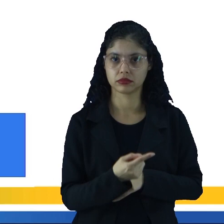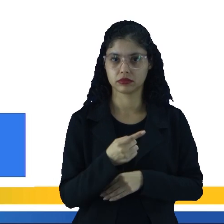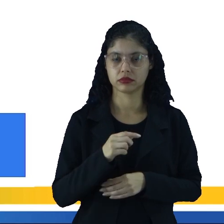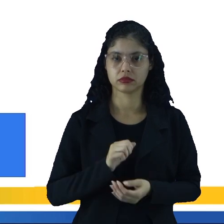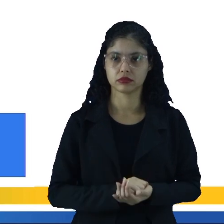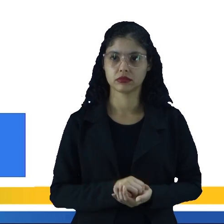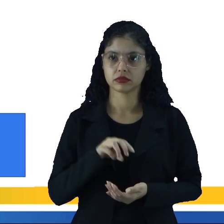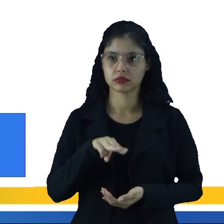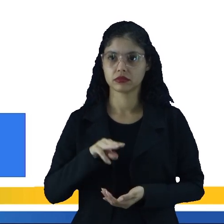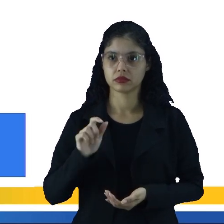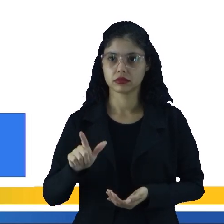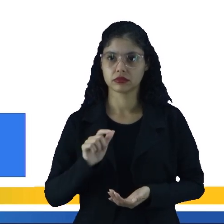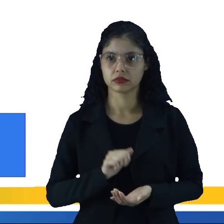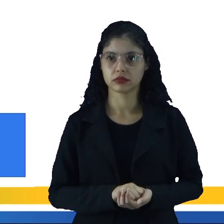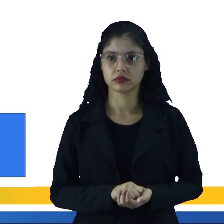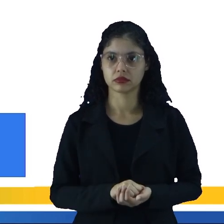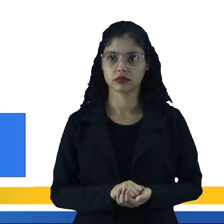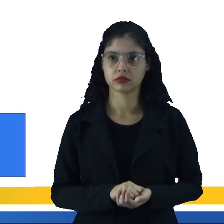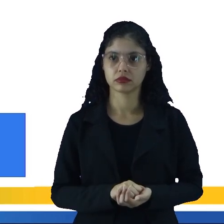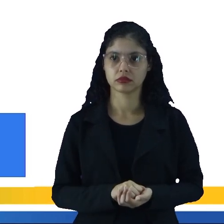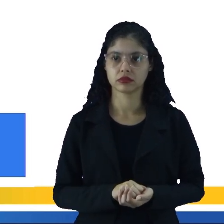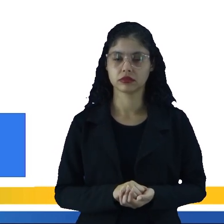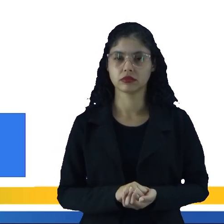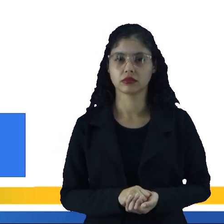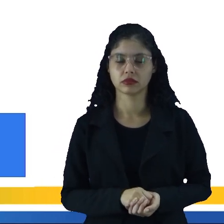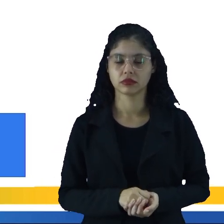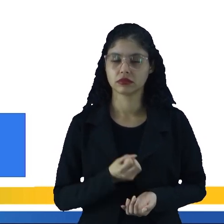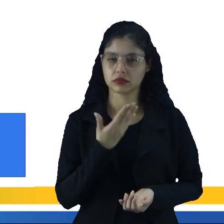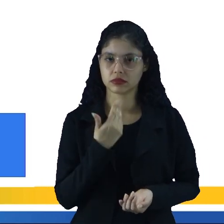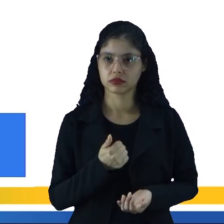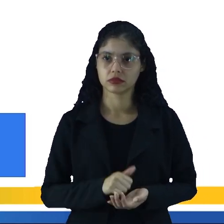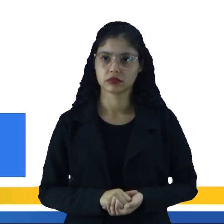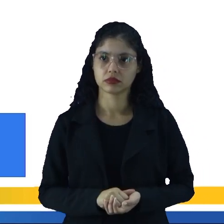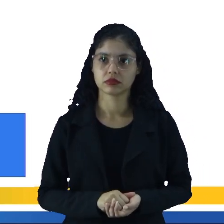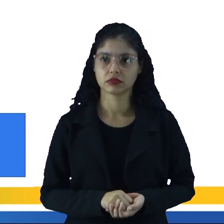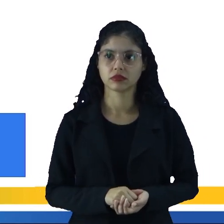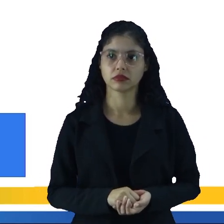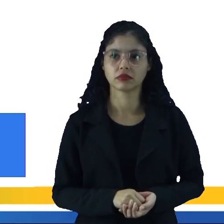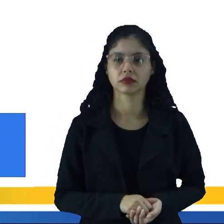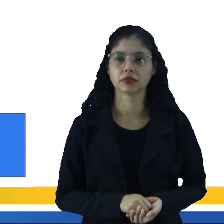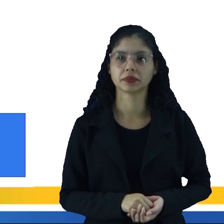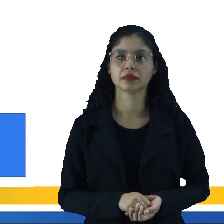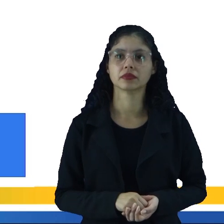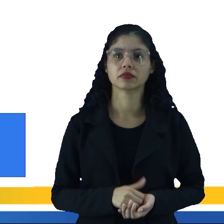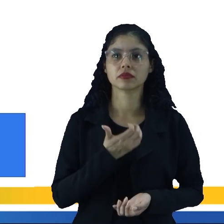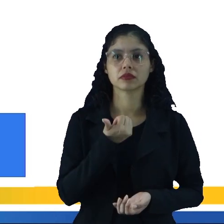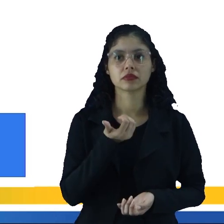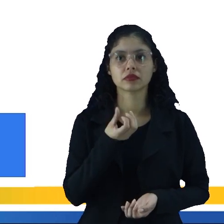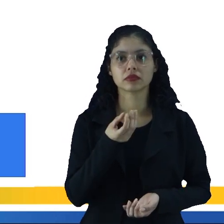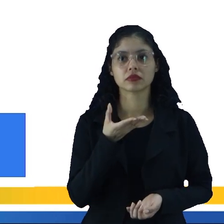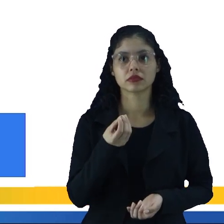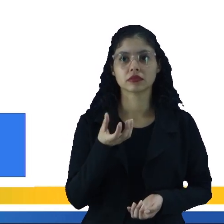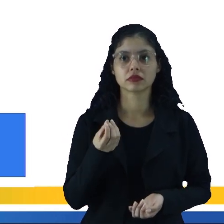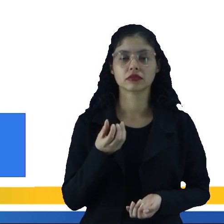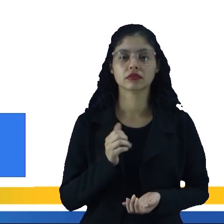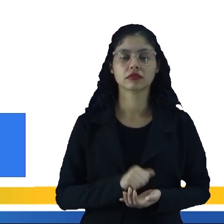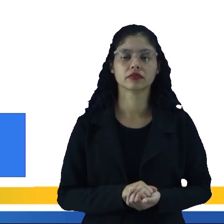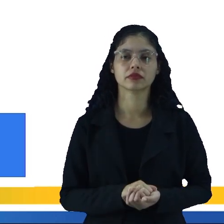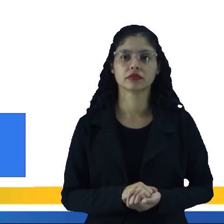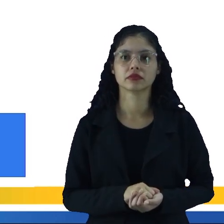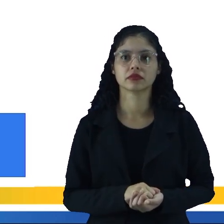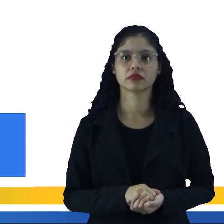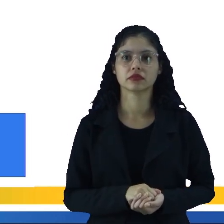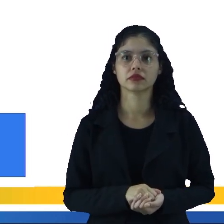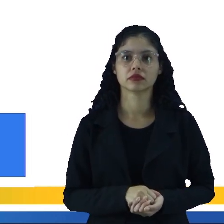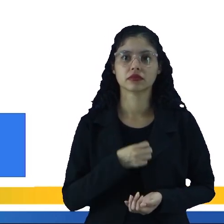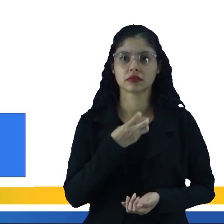1.000 mililitros, ou quer dizer, 1.000 ml, tudo bem? Uma garrafa de 600 ml e tem aí